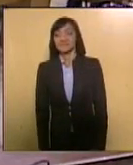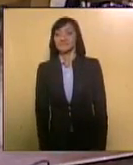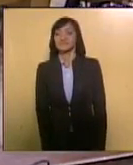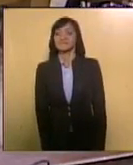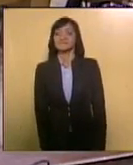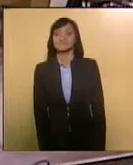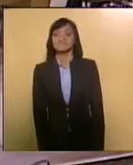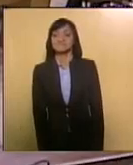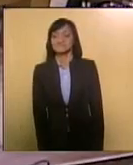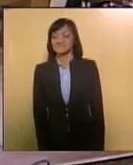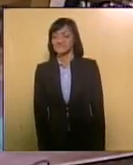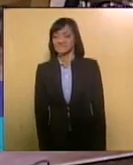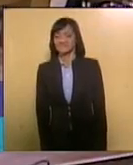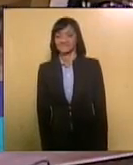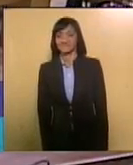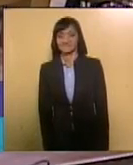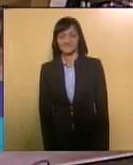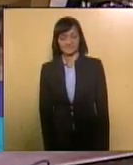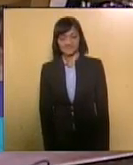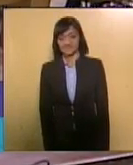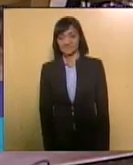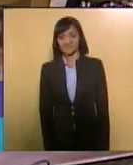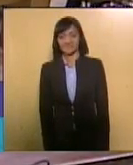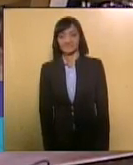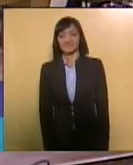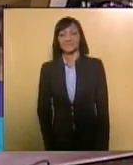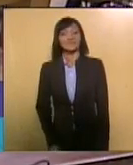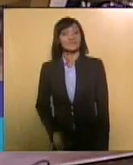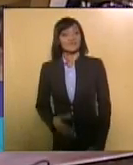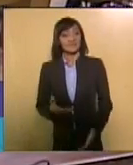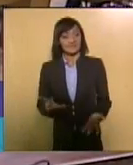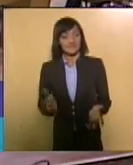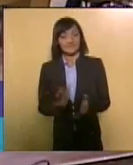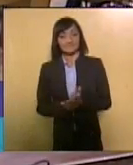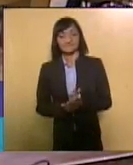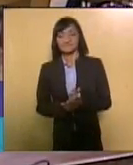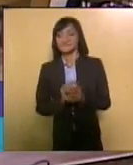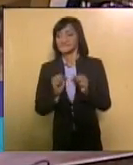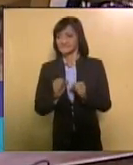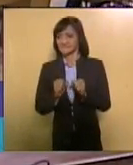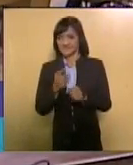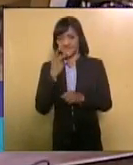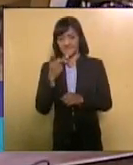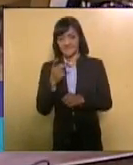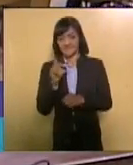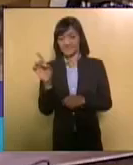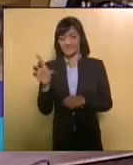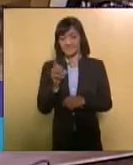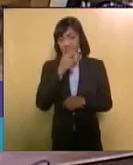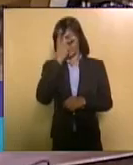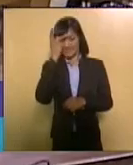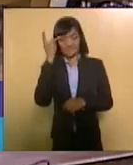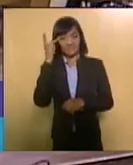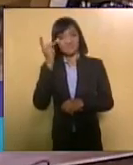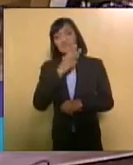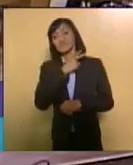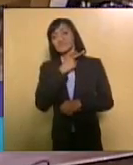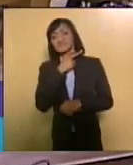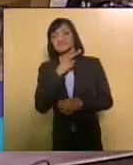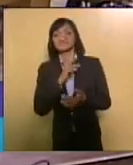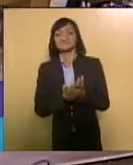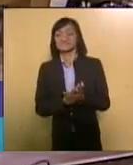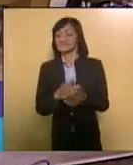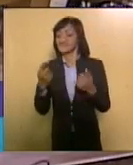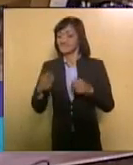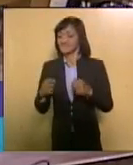ouvir Bom vamos lá me cabe falar um pouco das vítimas e eu acho que quando a gente fala de vítimas a gente não pode deixar de